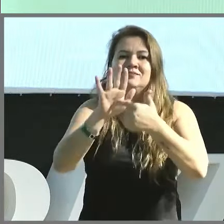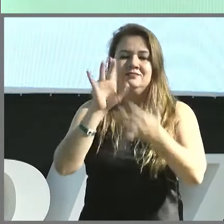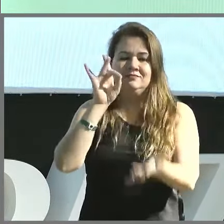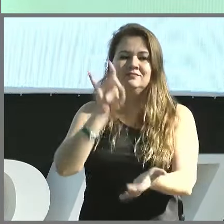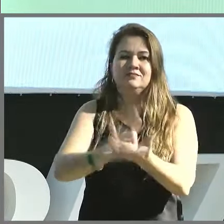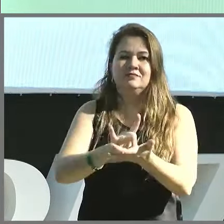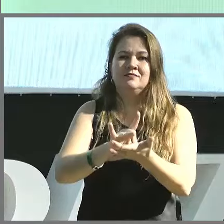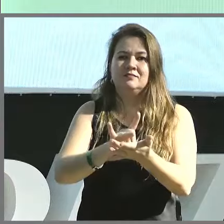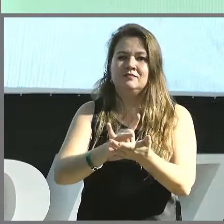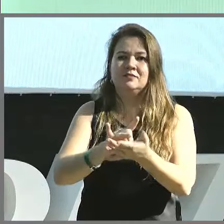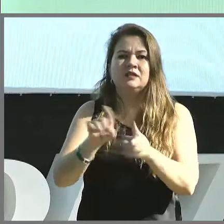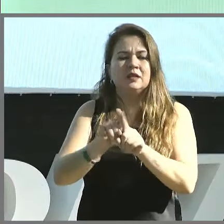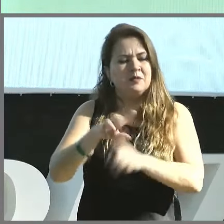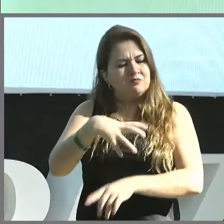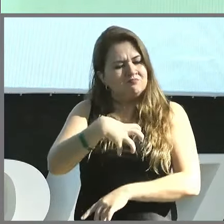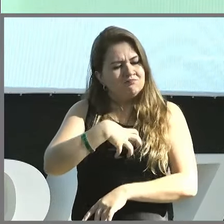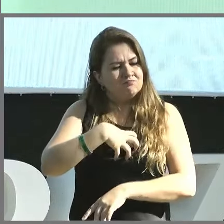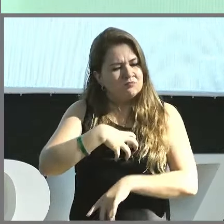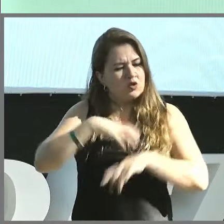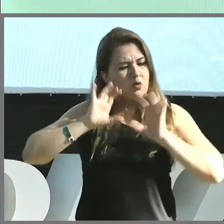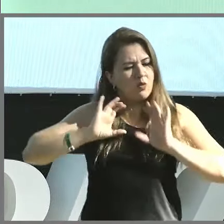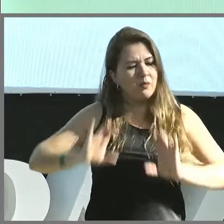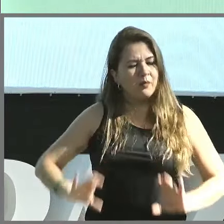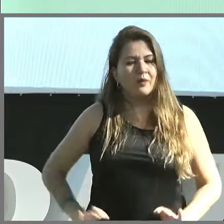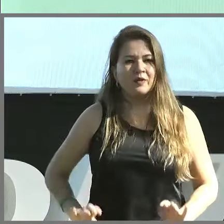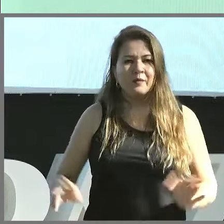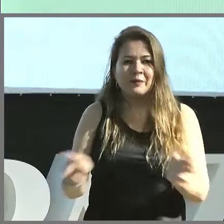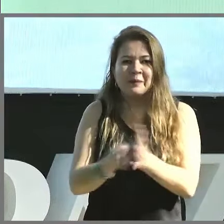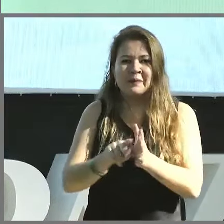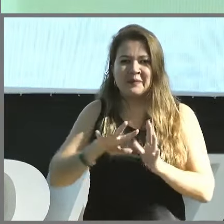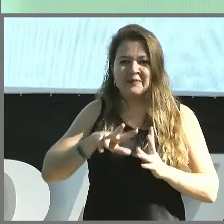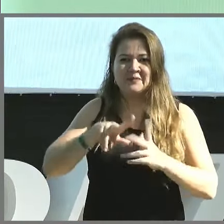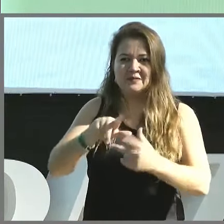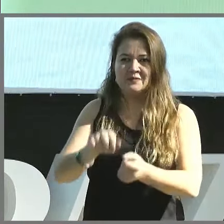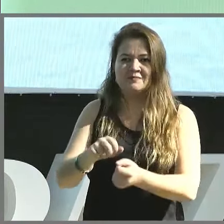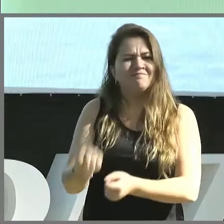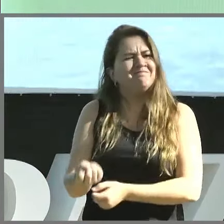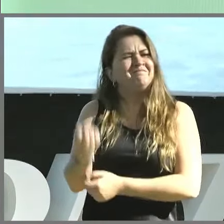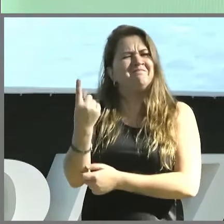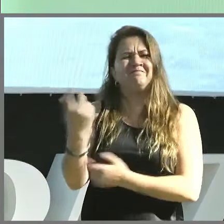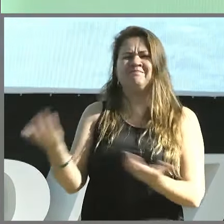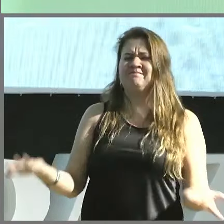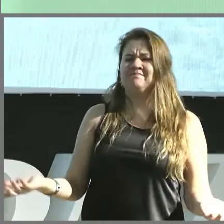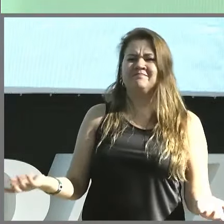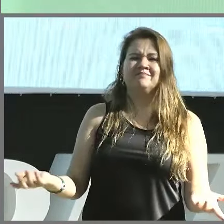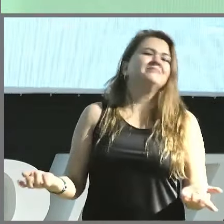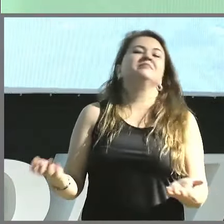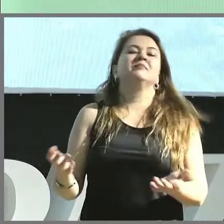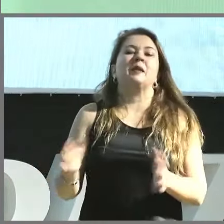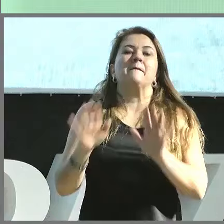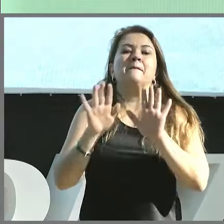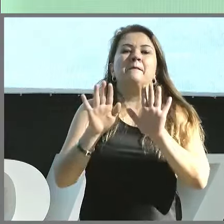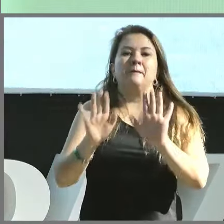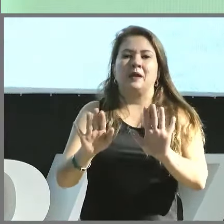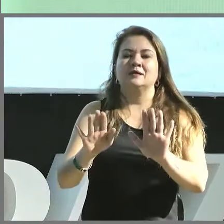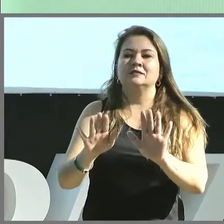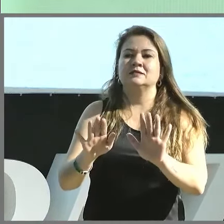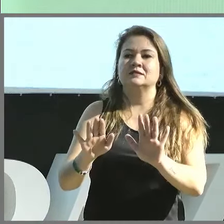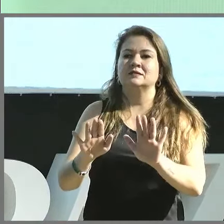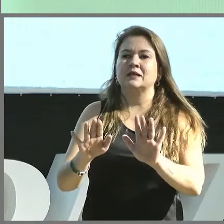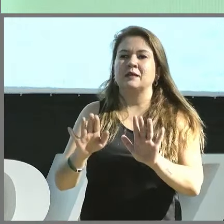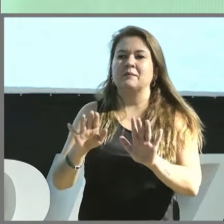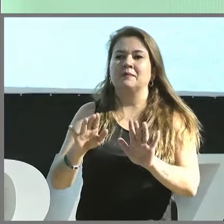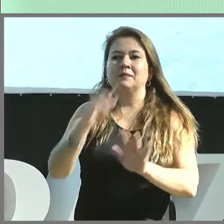sua atitude no mundo. Estranha moral. Coube ao Espírito Emmanuel fazer